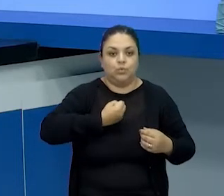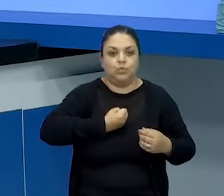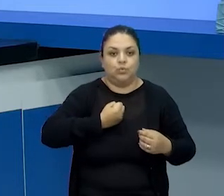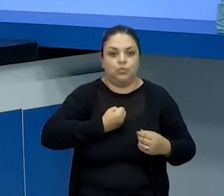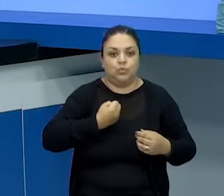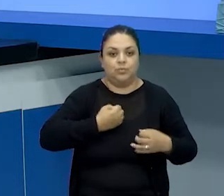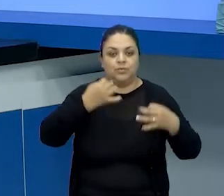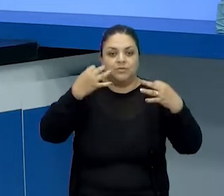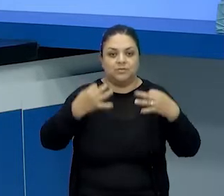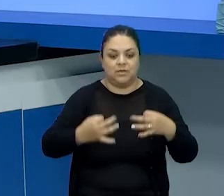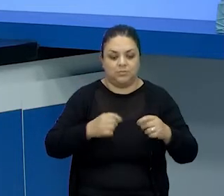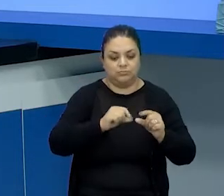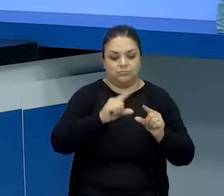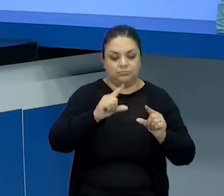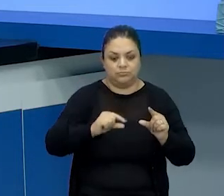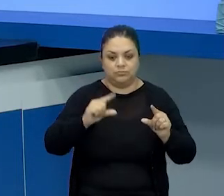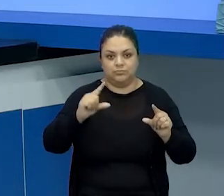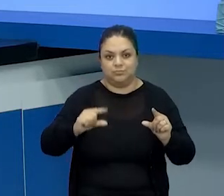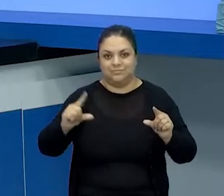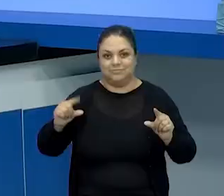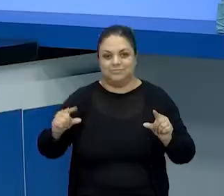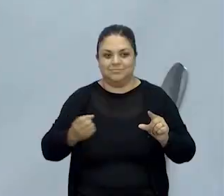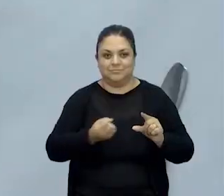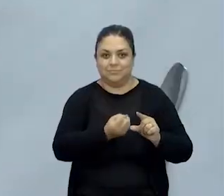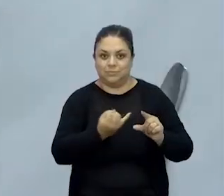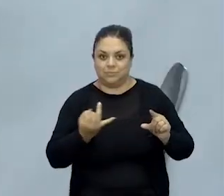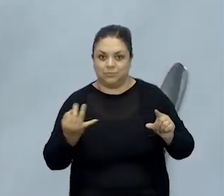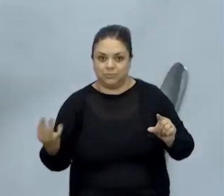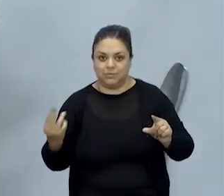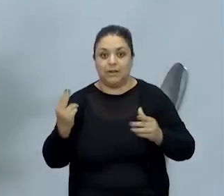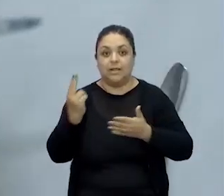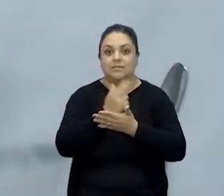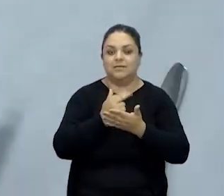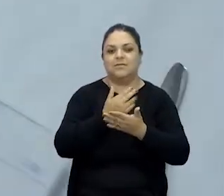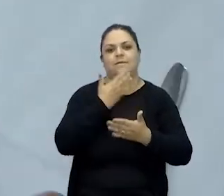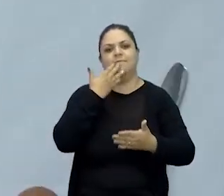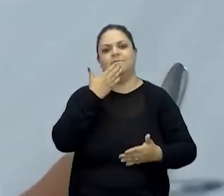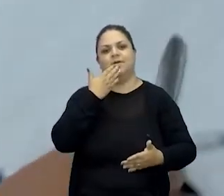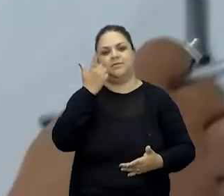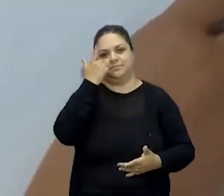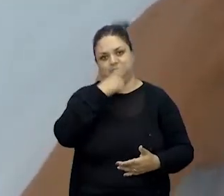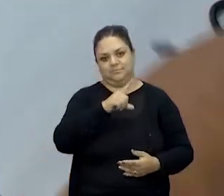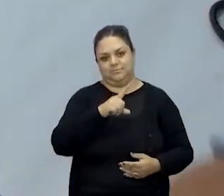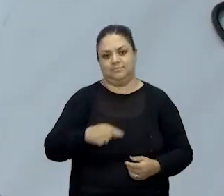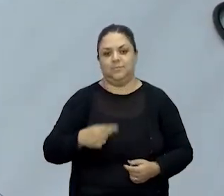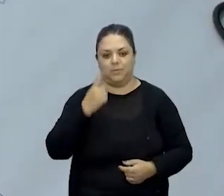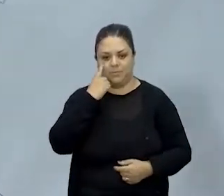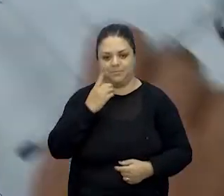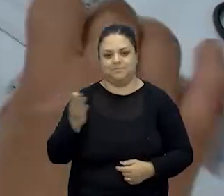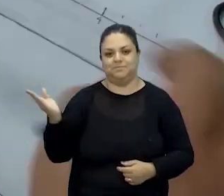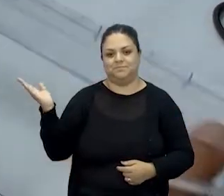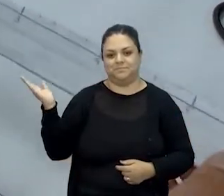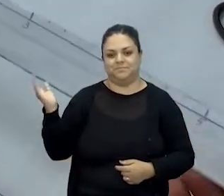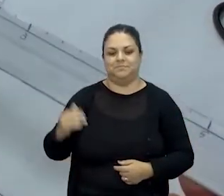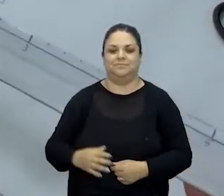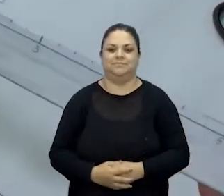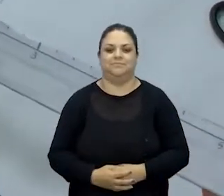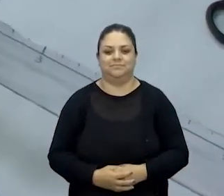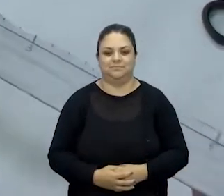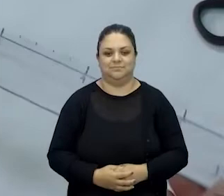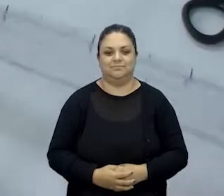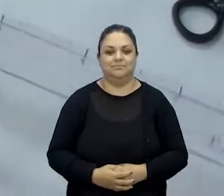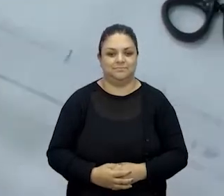em escala, que aí na hora de fazer o desenho fica mais fácil. Então olha só, esse é o meu